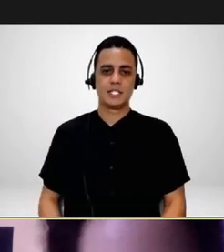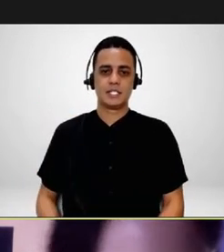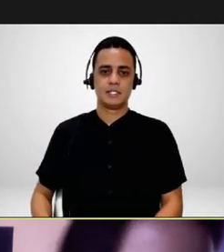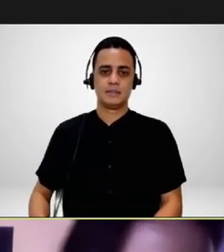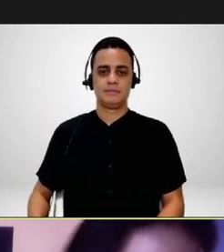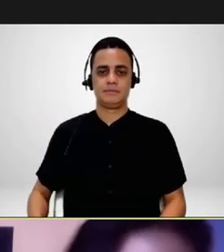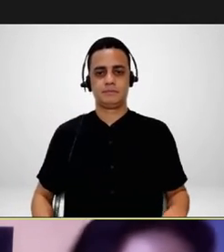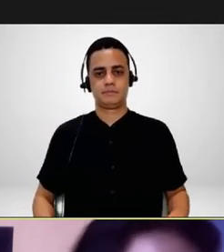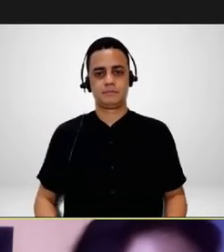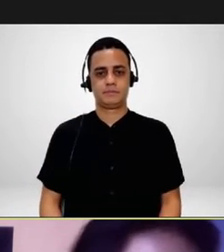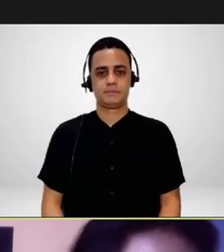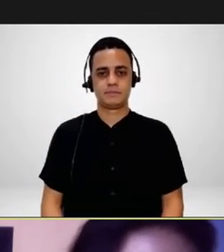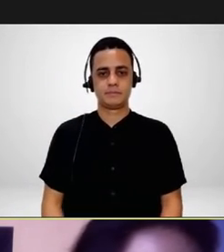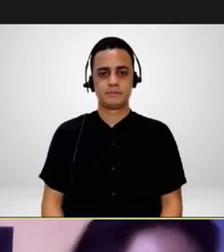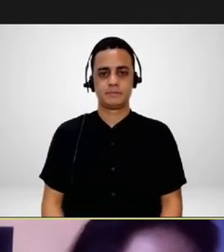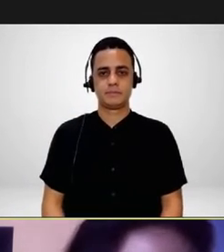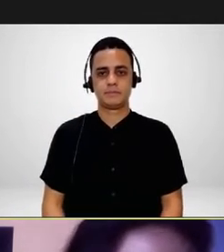responder?